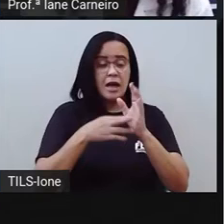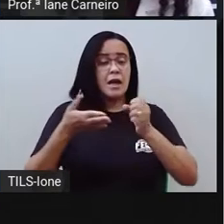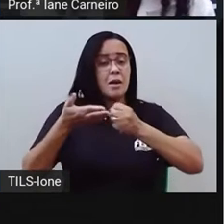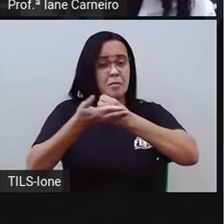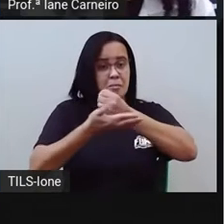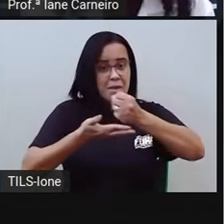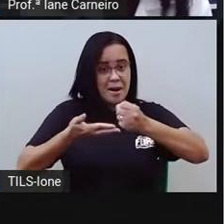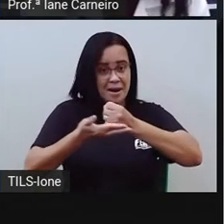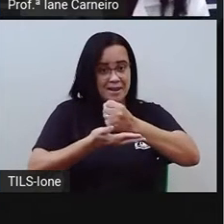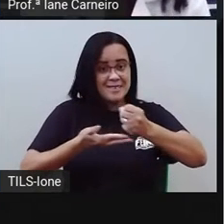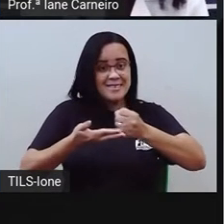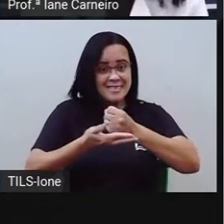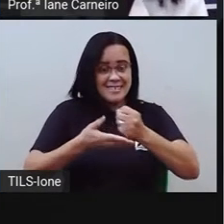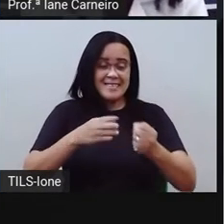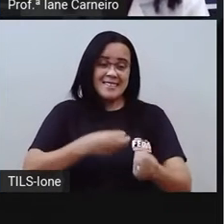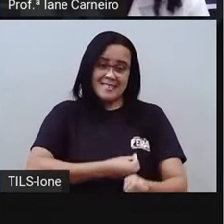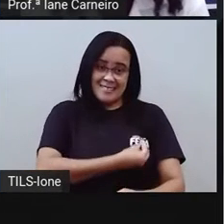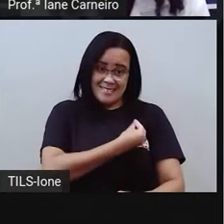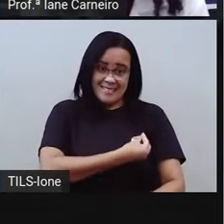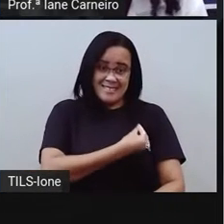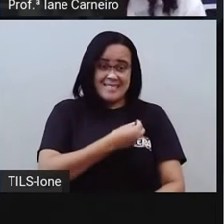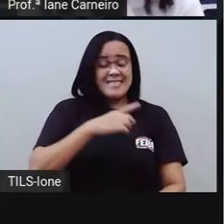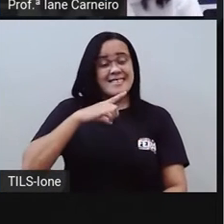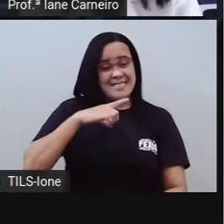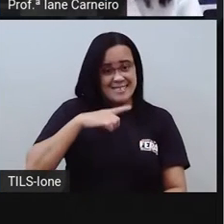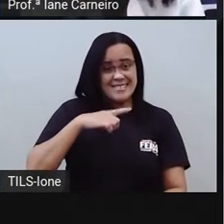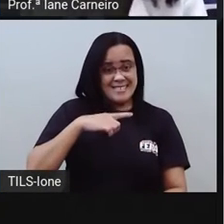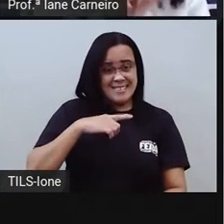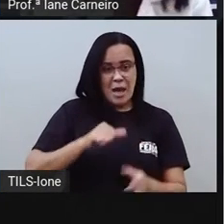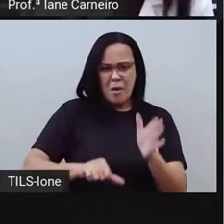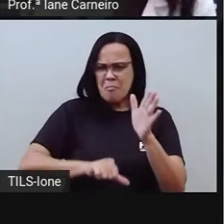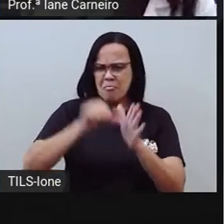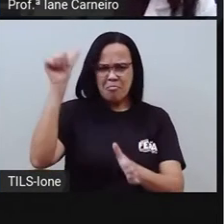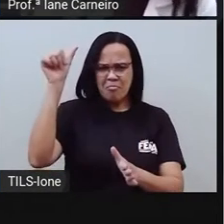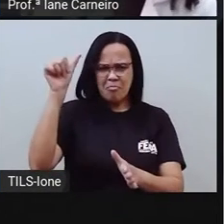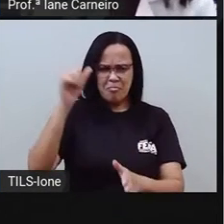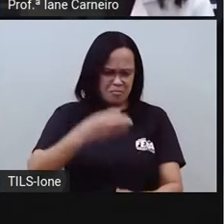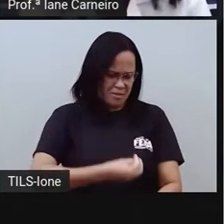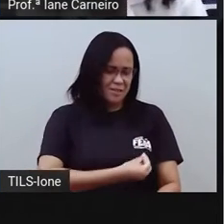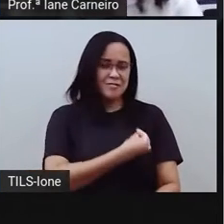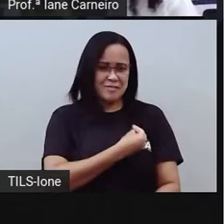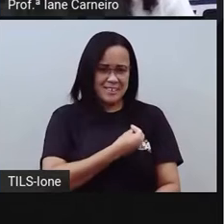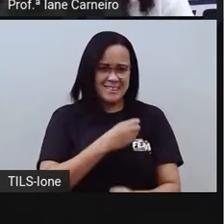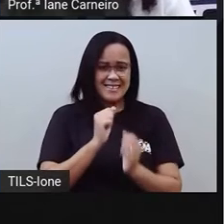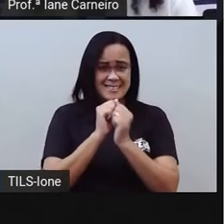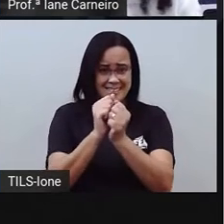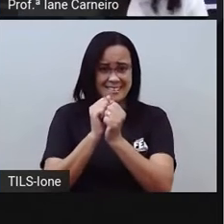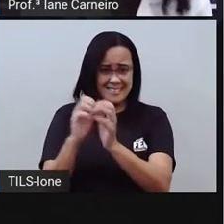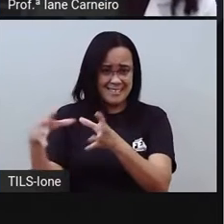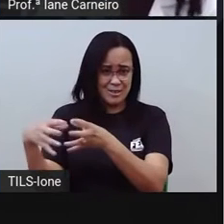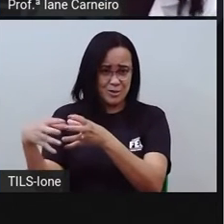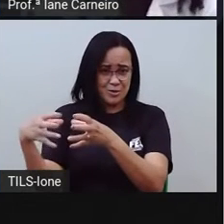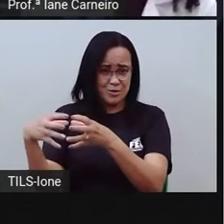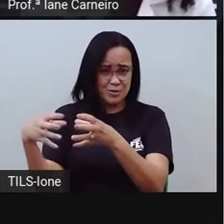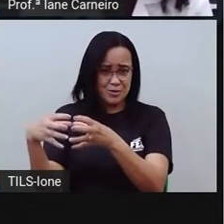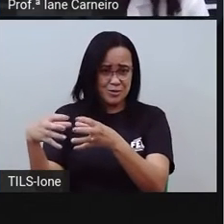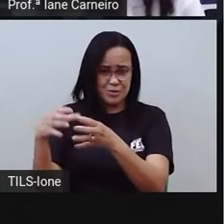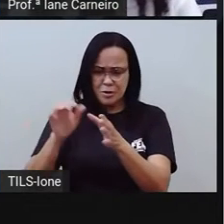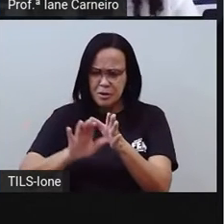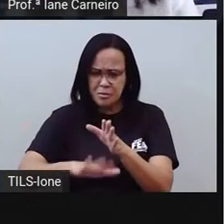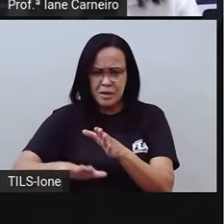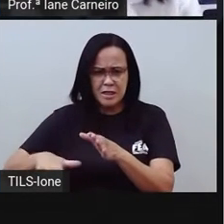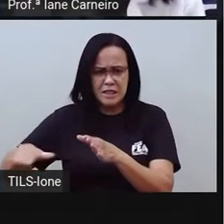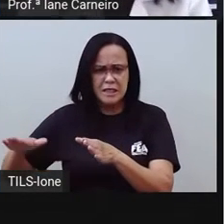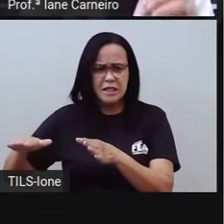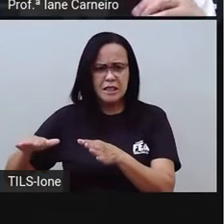o princípio da convivência. Todo mundo precisa aprender isso desde pequenininho. A mamãe explica, o papai, na